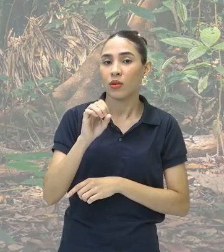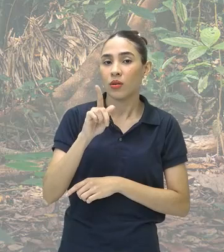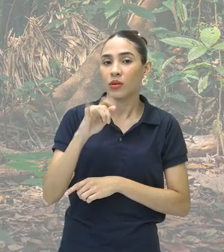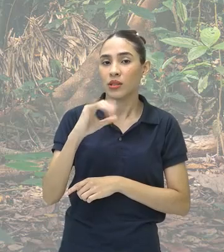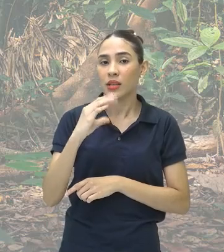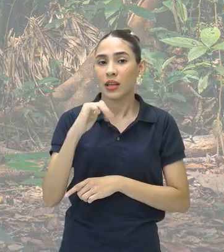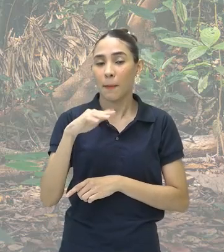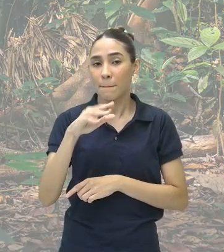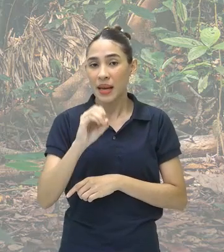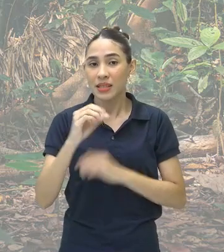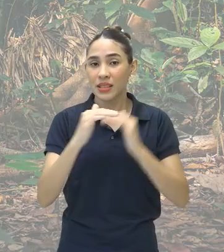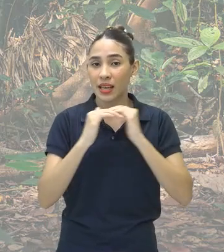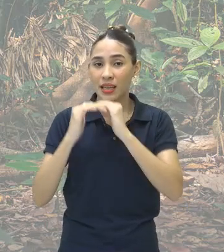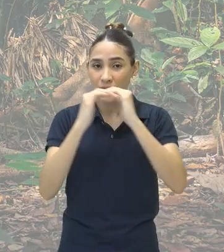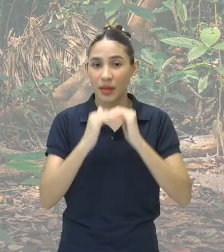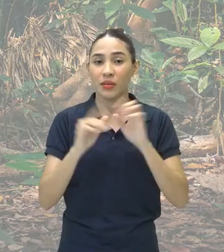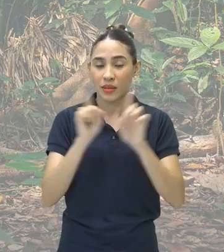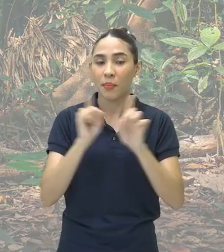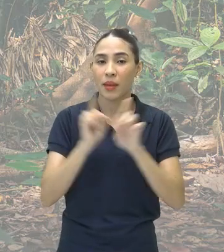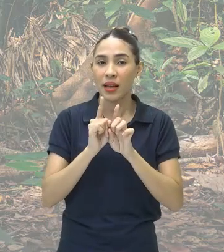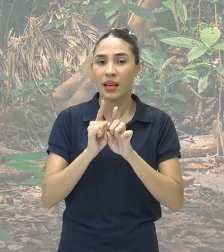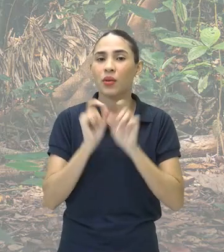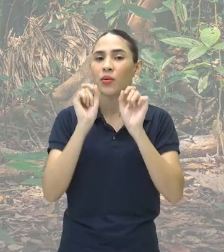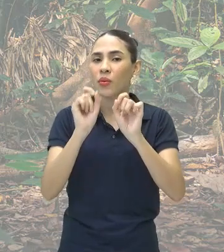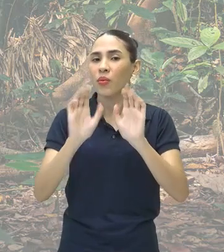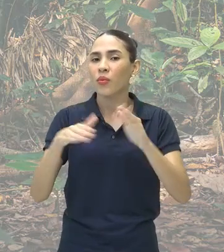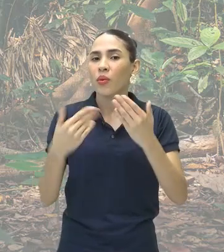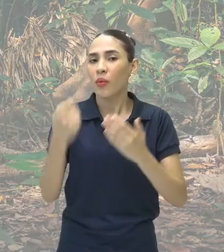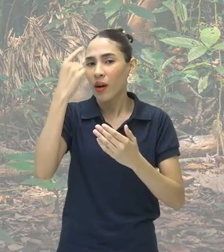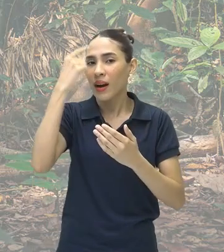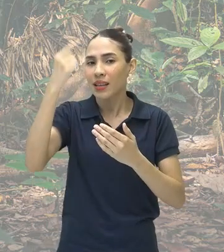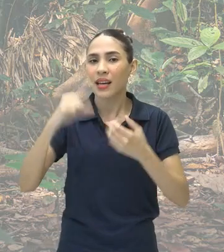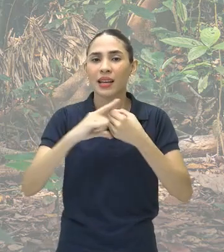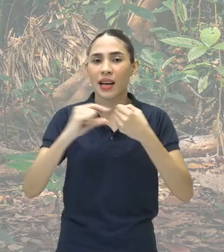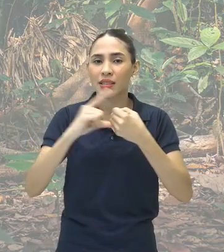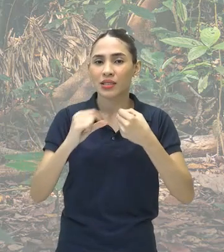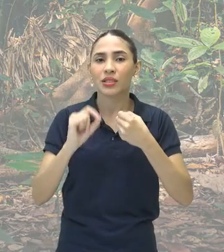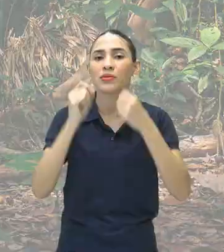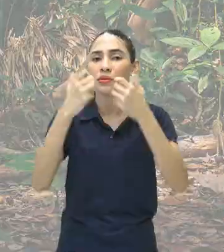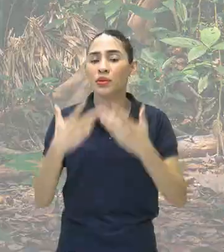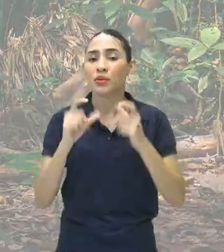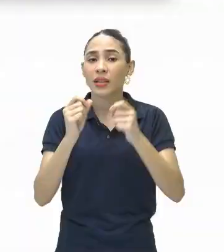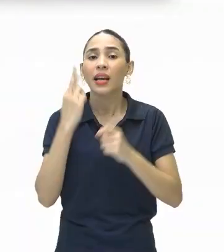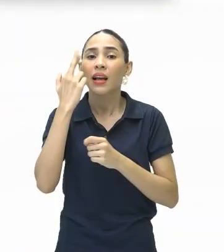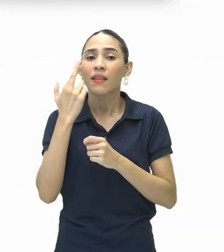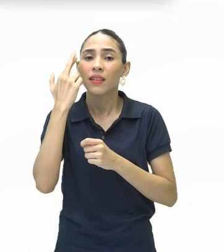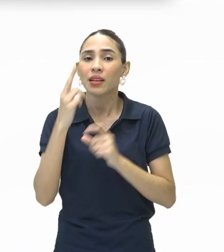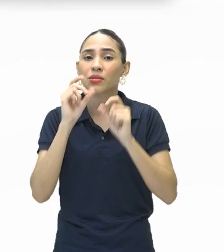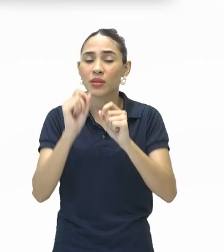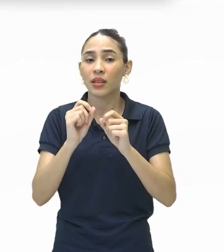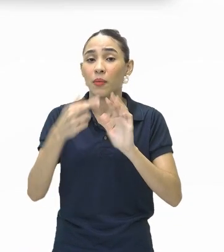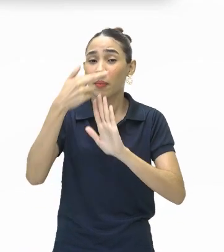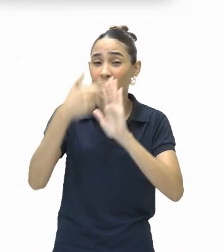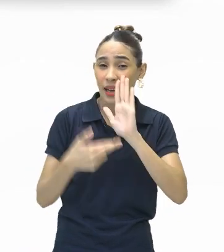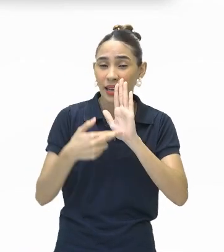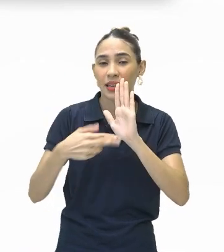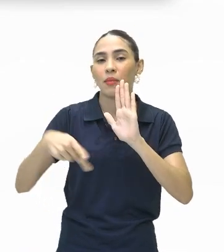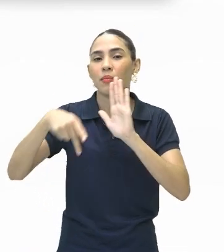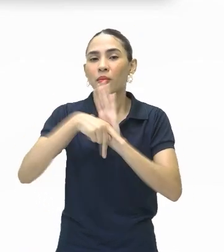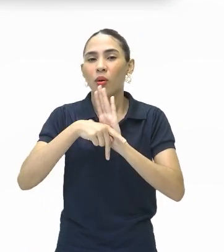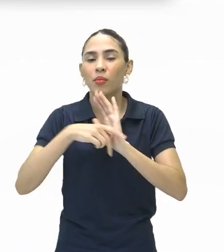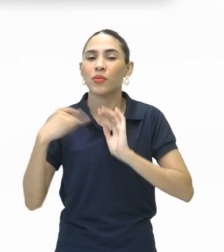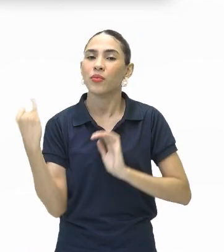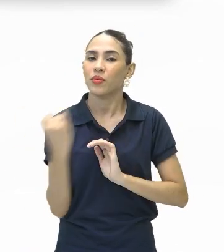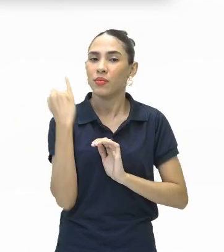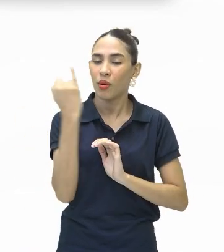ecologicamente equilibrado. O que é isso? Qual é essa ideia desse artigo, né? Ele reflete o quê? Um princípio